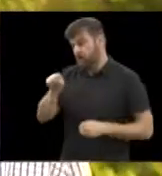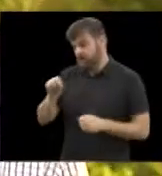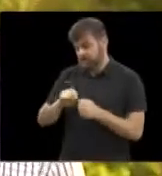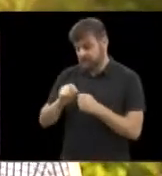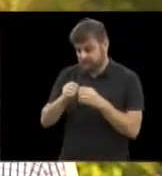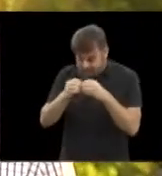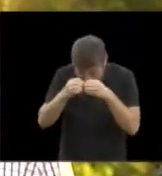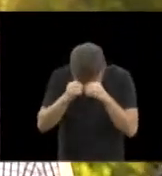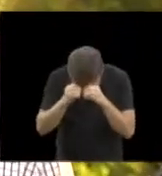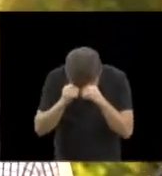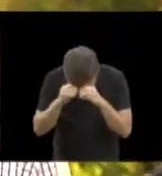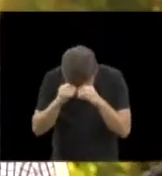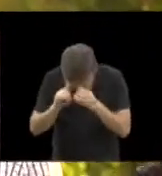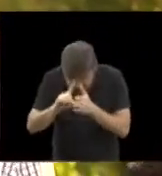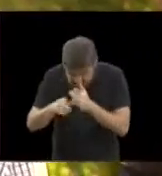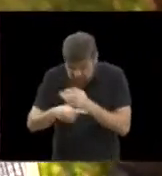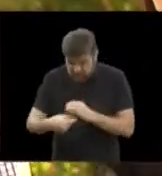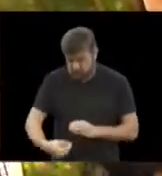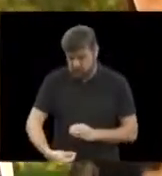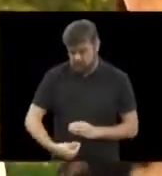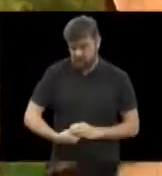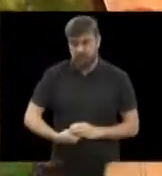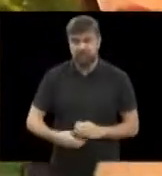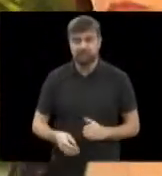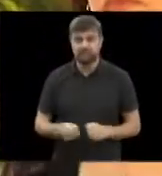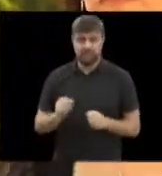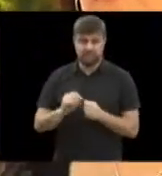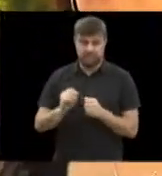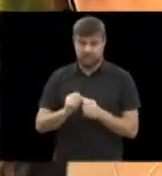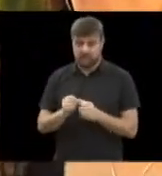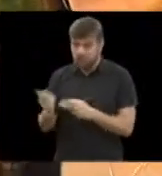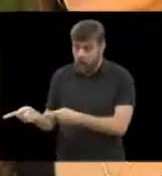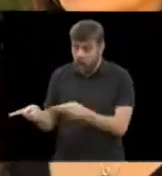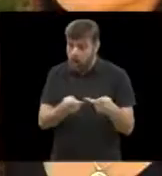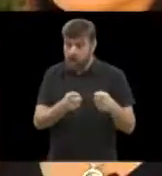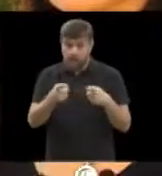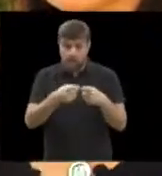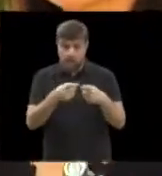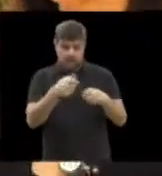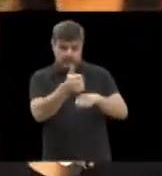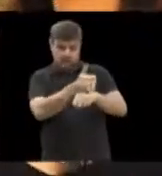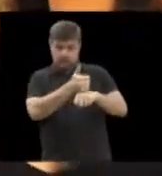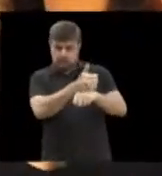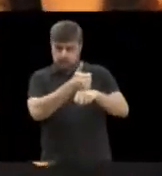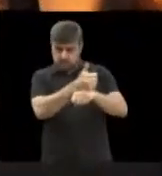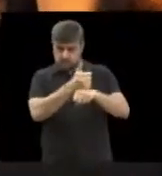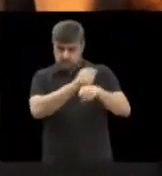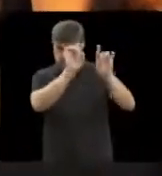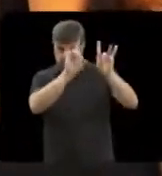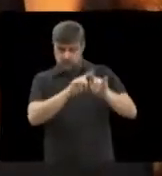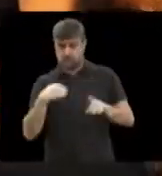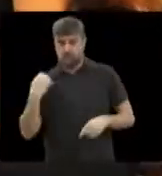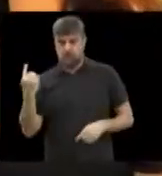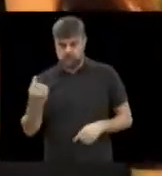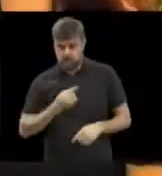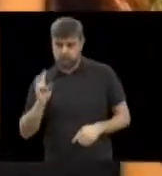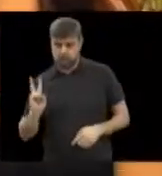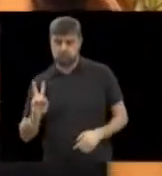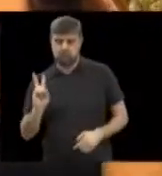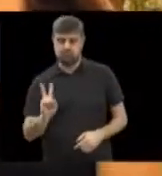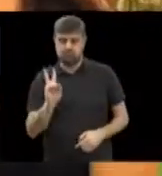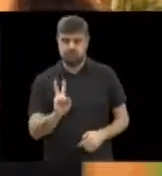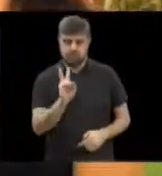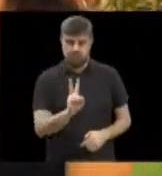de fertilização. E ele nos deu uma indicação de um médico especificamente e a gente foi se consultar